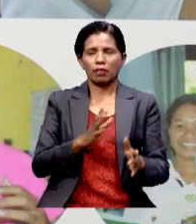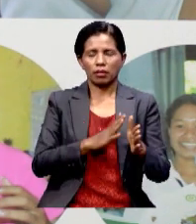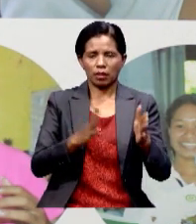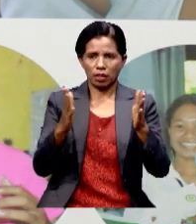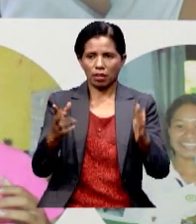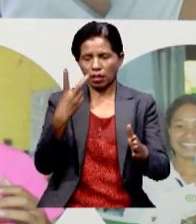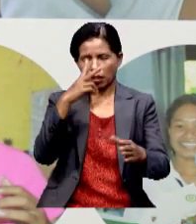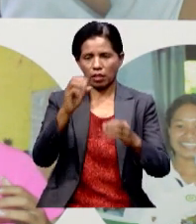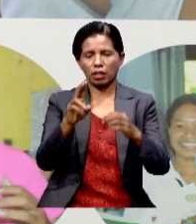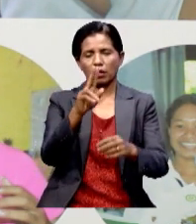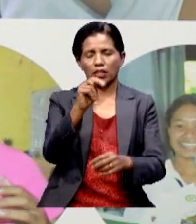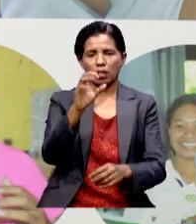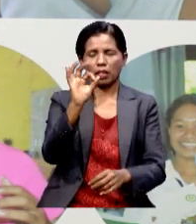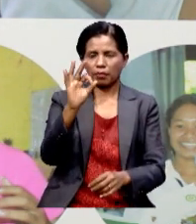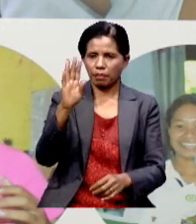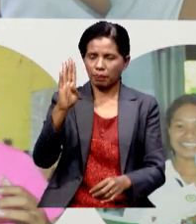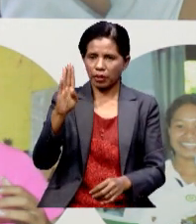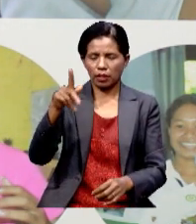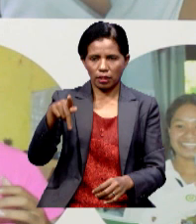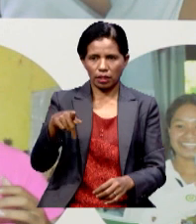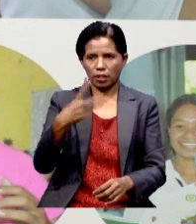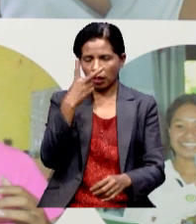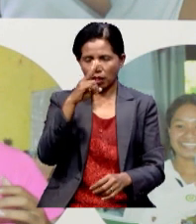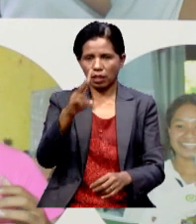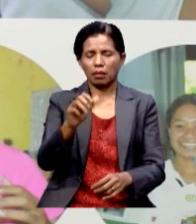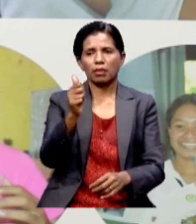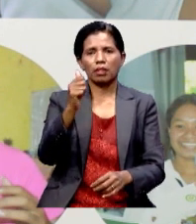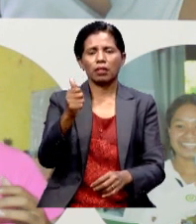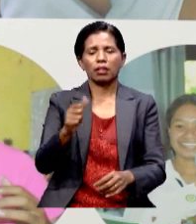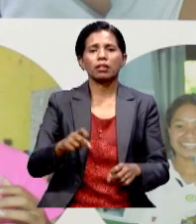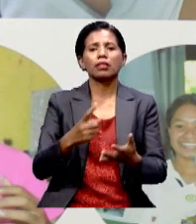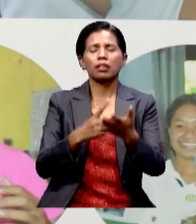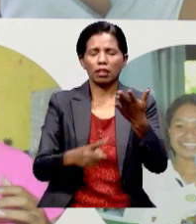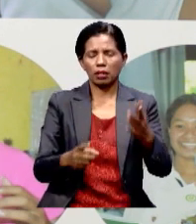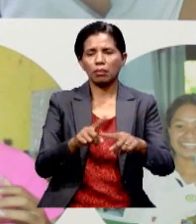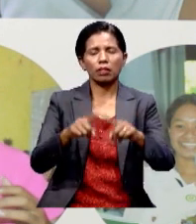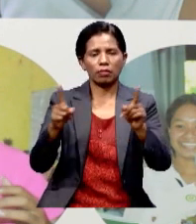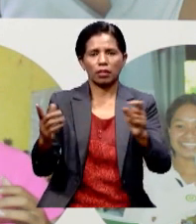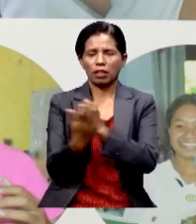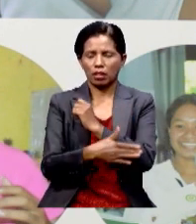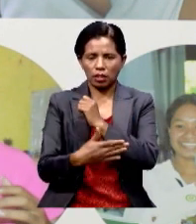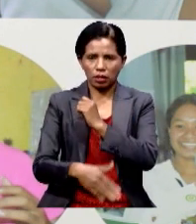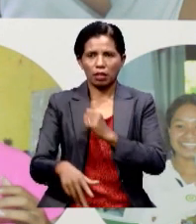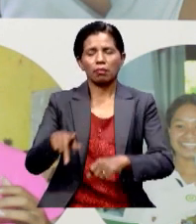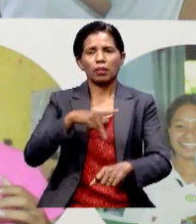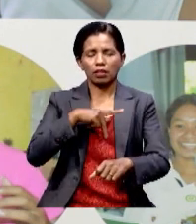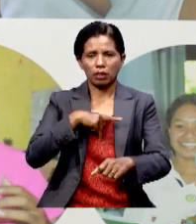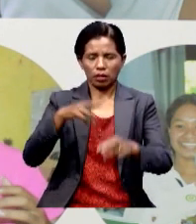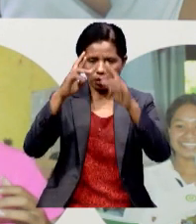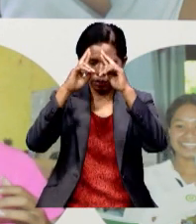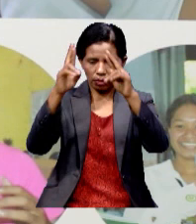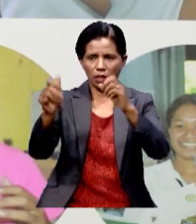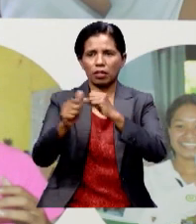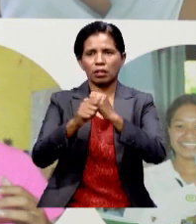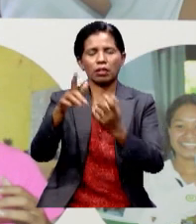da UNFPA. Uhum. E a última foi há mais de 10 anos. O que é que achou de diferente do nosso país, em particular, do que respeita à saúde